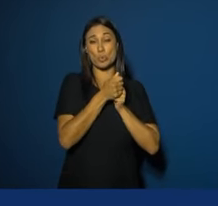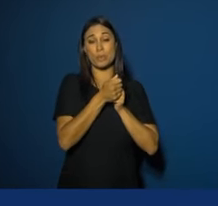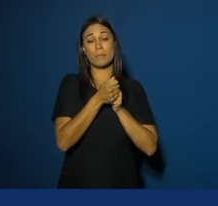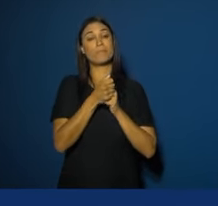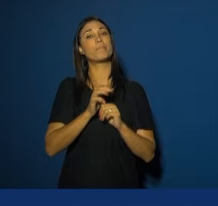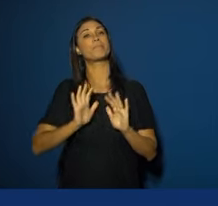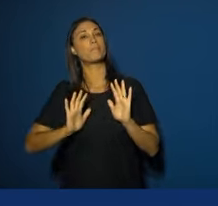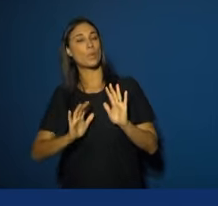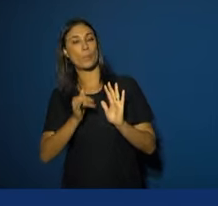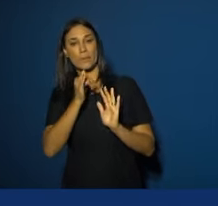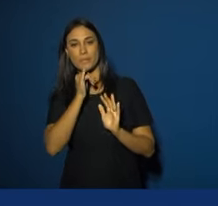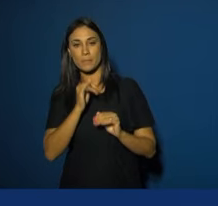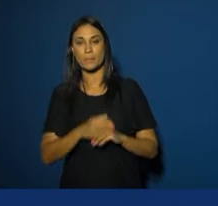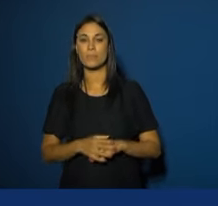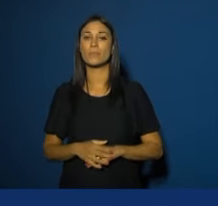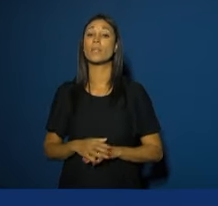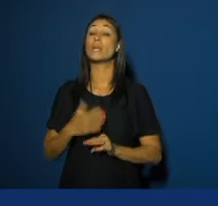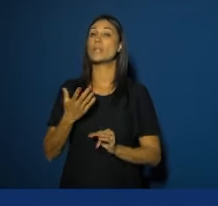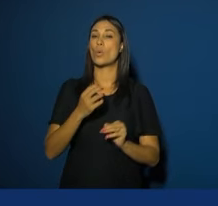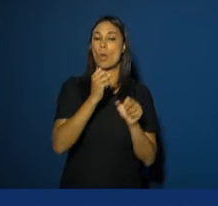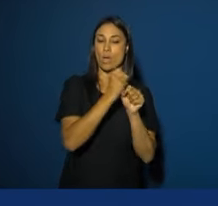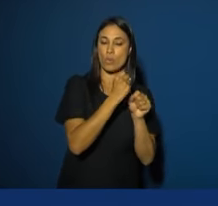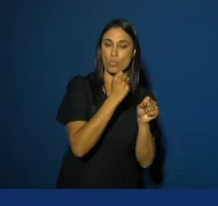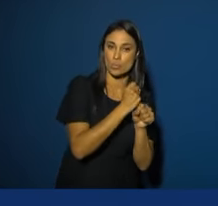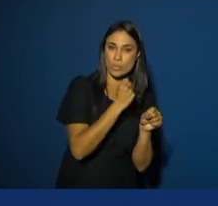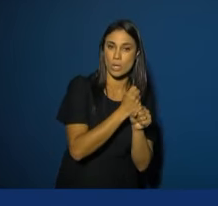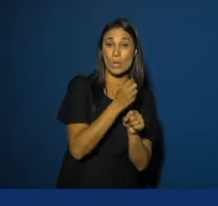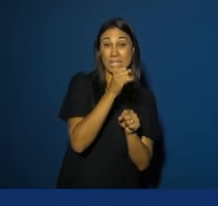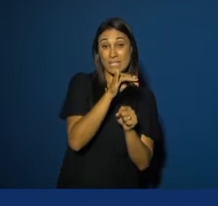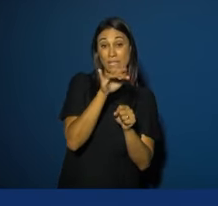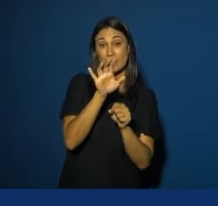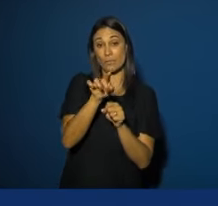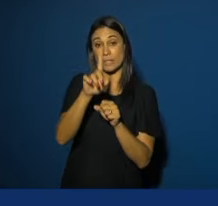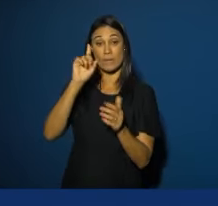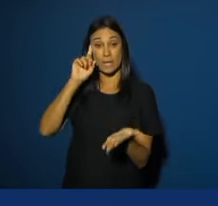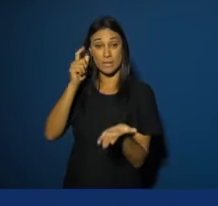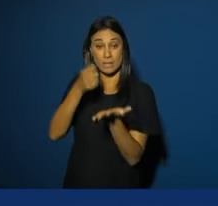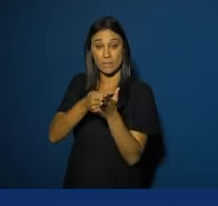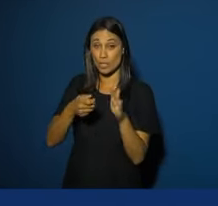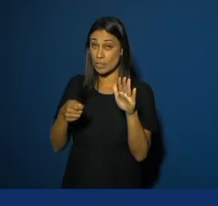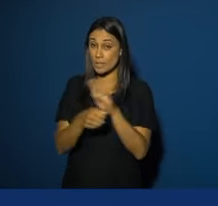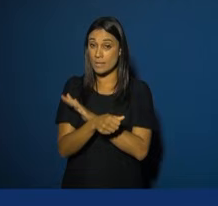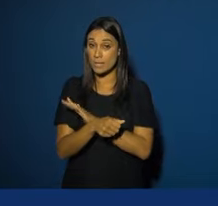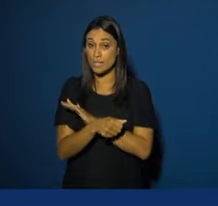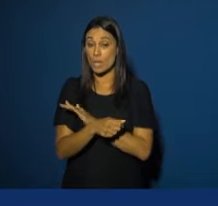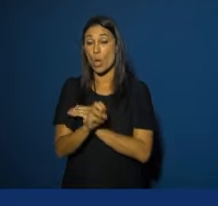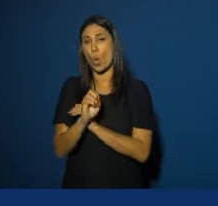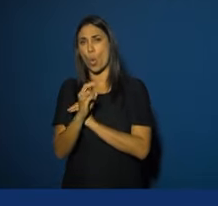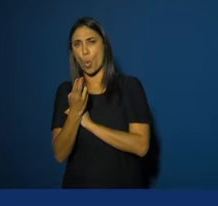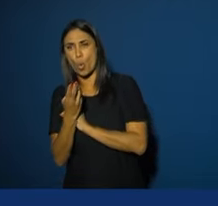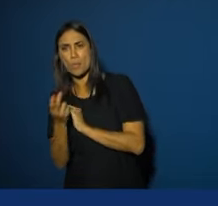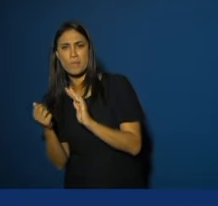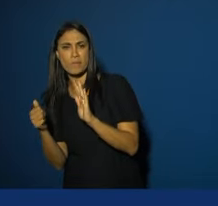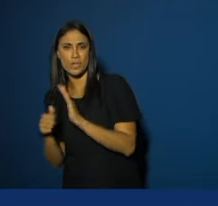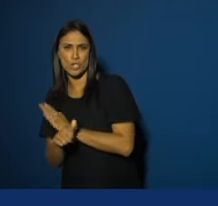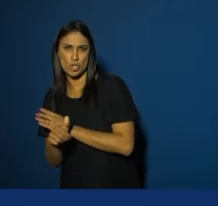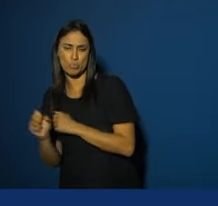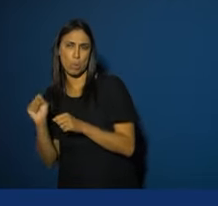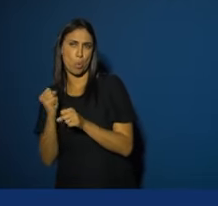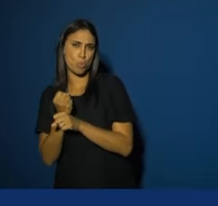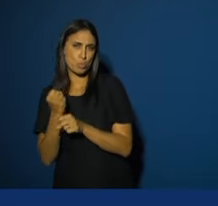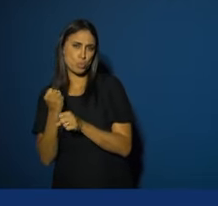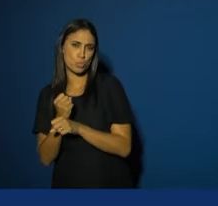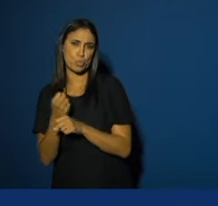queria chegar Então o negócio construção para quem vai tomar uma decisão de investir ou investir numa Construtora